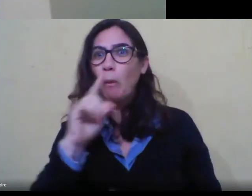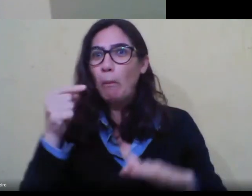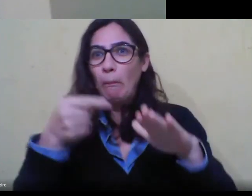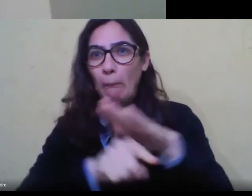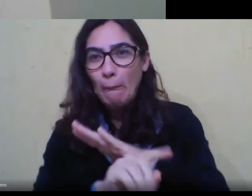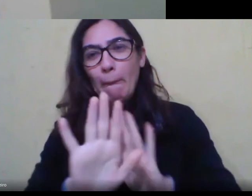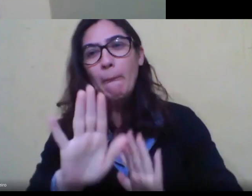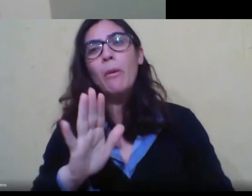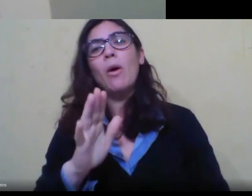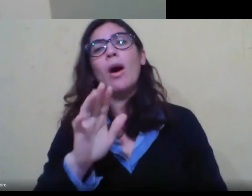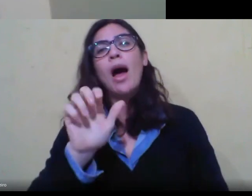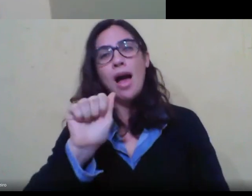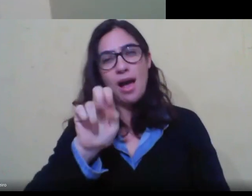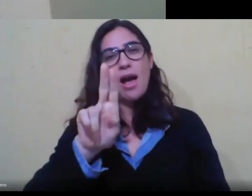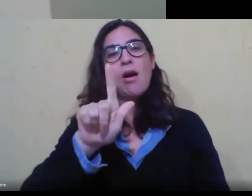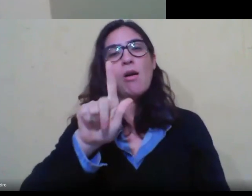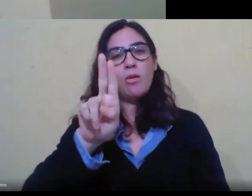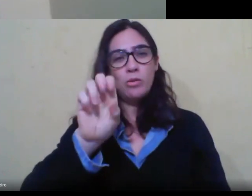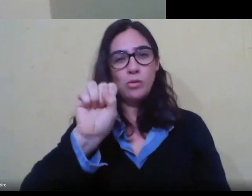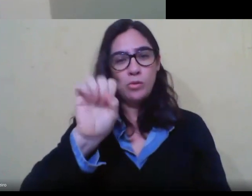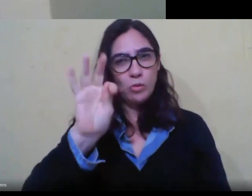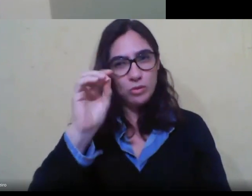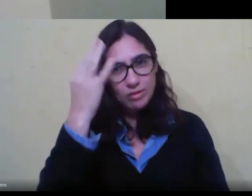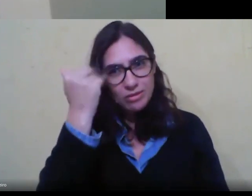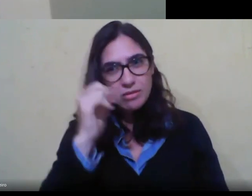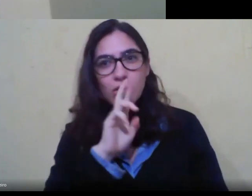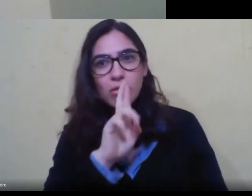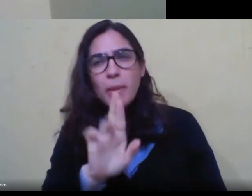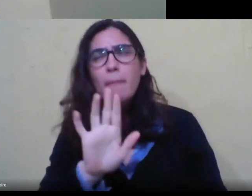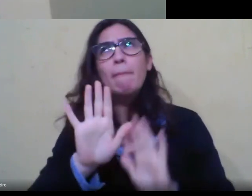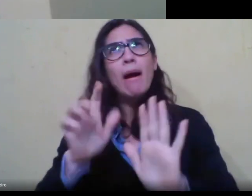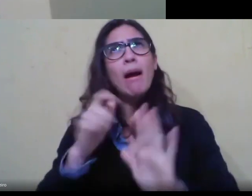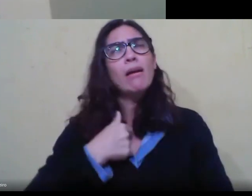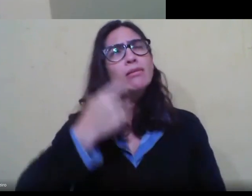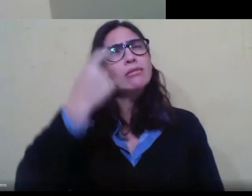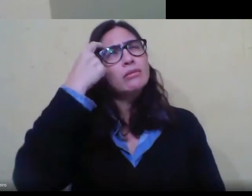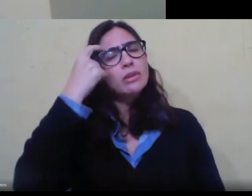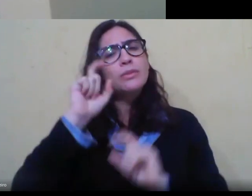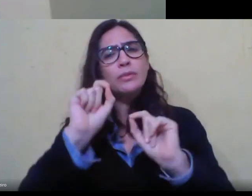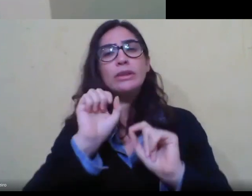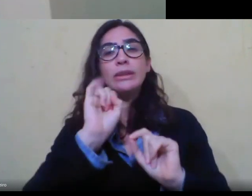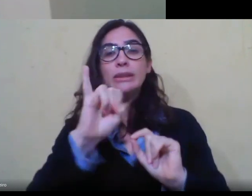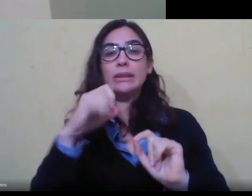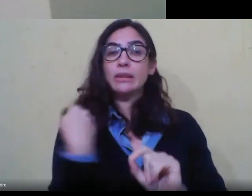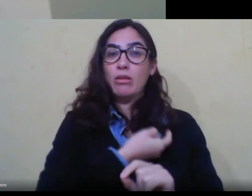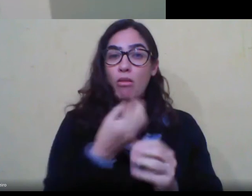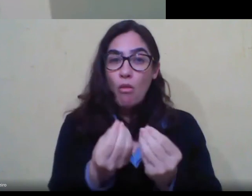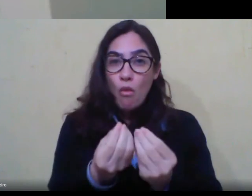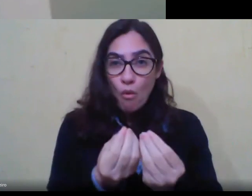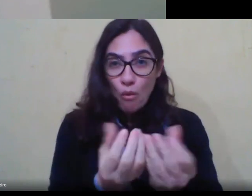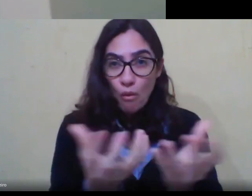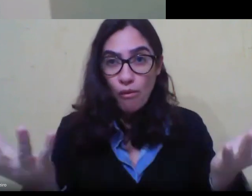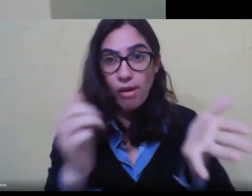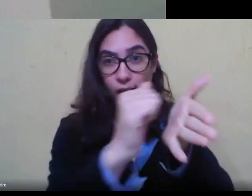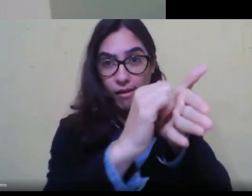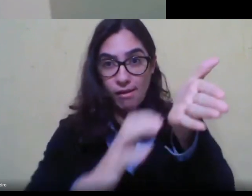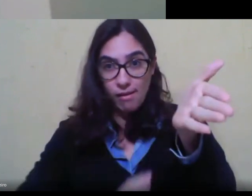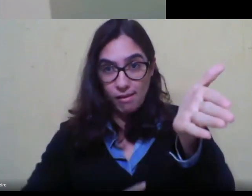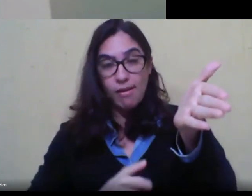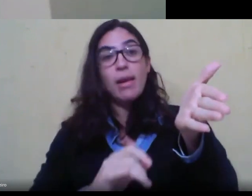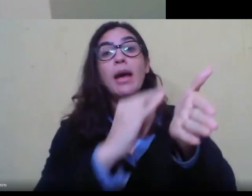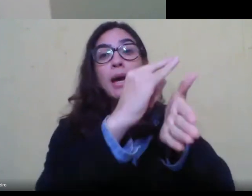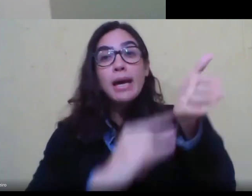de caracterização é indicado a matriz para que essa atividade ela vai ser ofertada. Então, a música tem lá o currículo